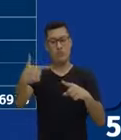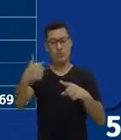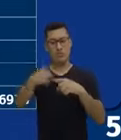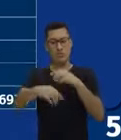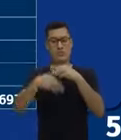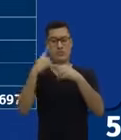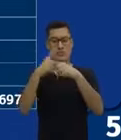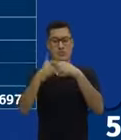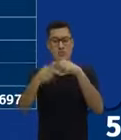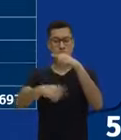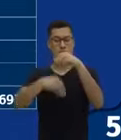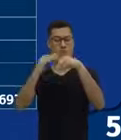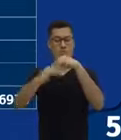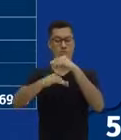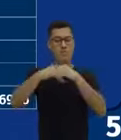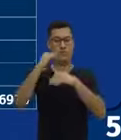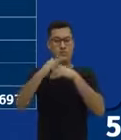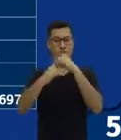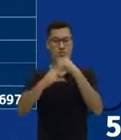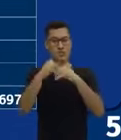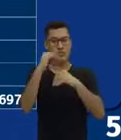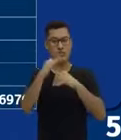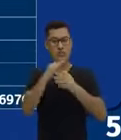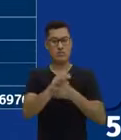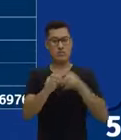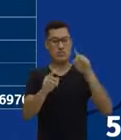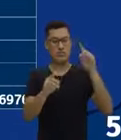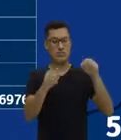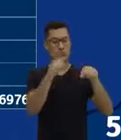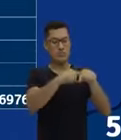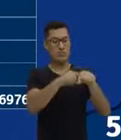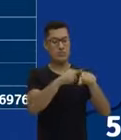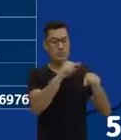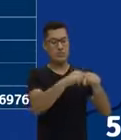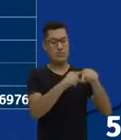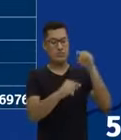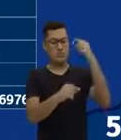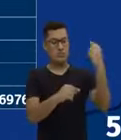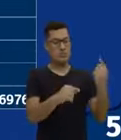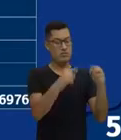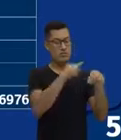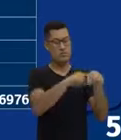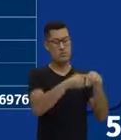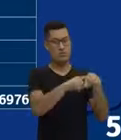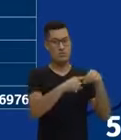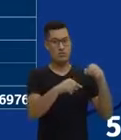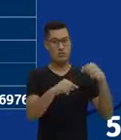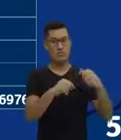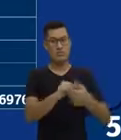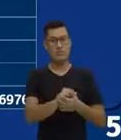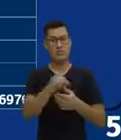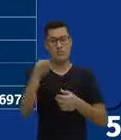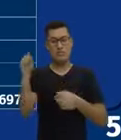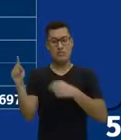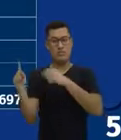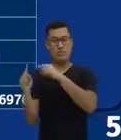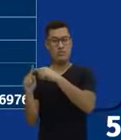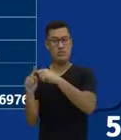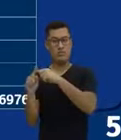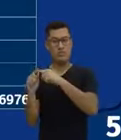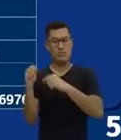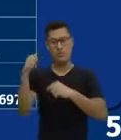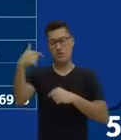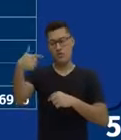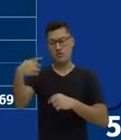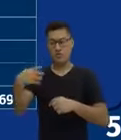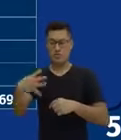da esquerda, né? Você vai indo lá na direita, nas bactérias, vai dobrando. Vai dobrando. 2, 4, 8, 16. Aí isso já te lembra um pouquinho